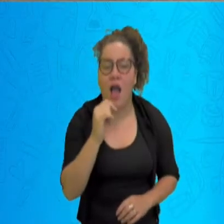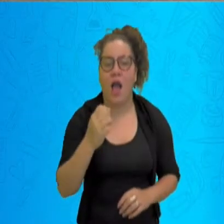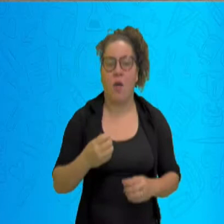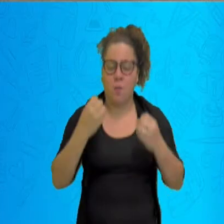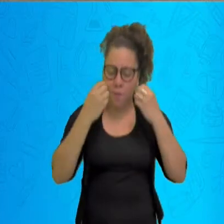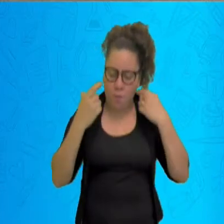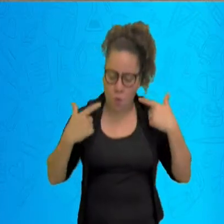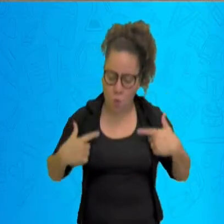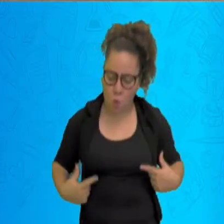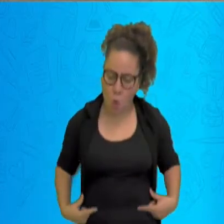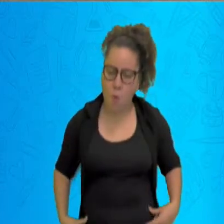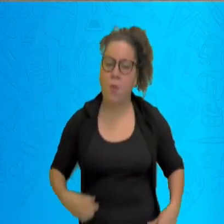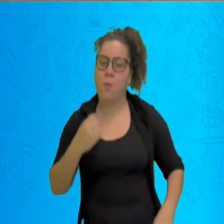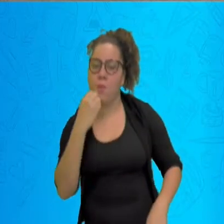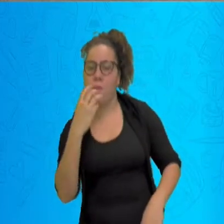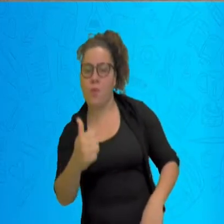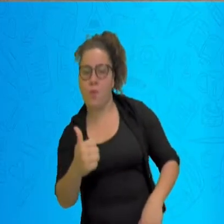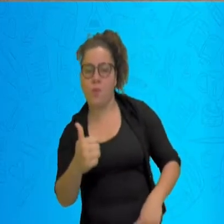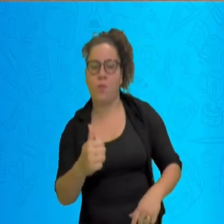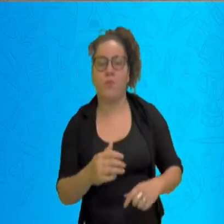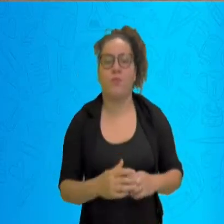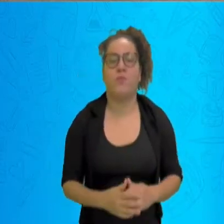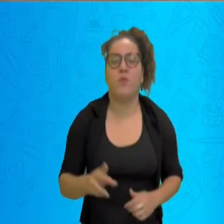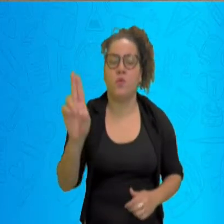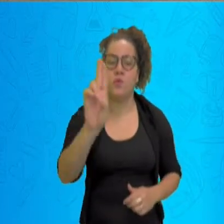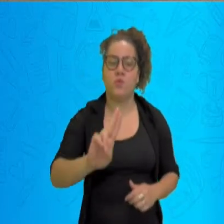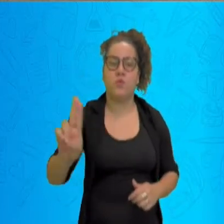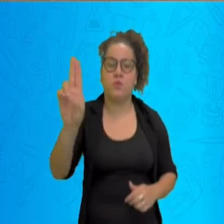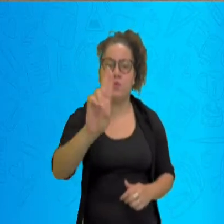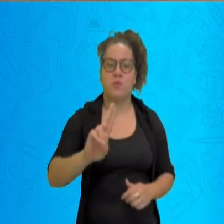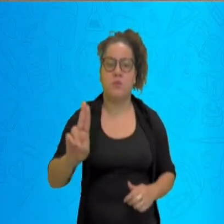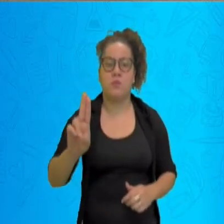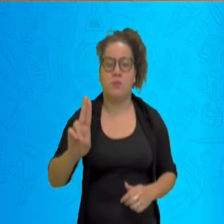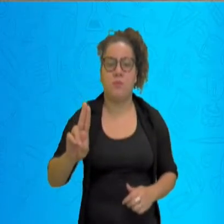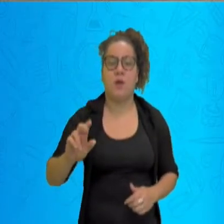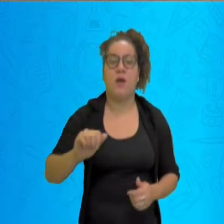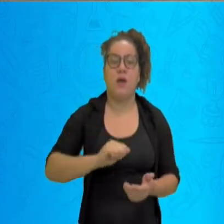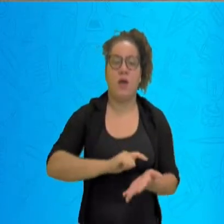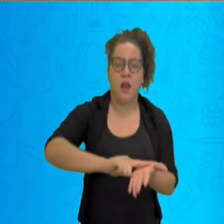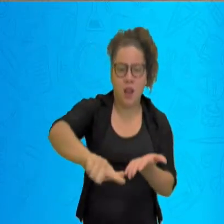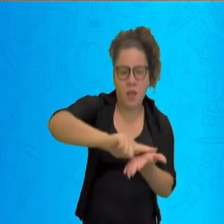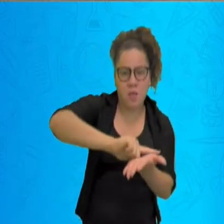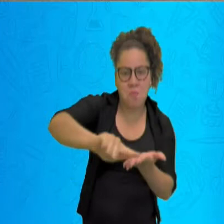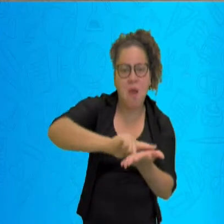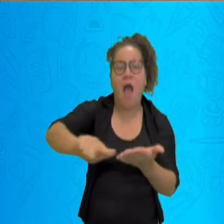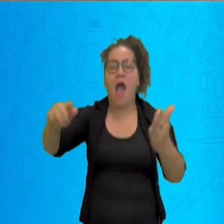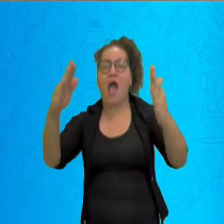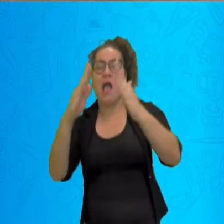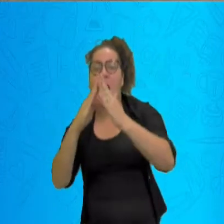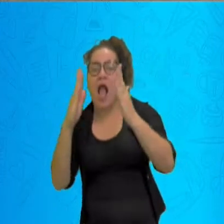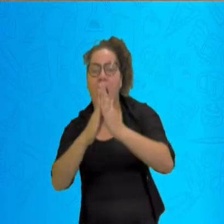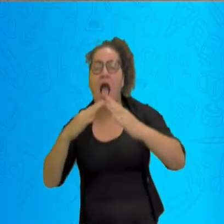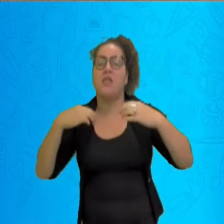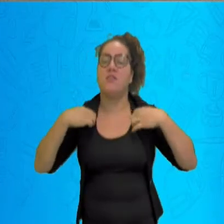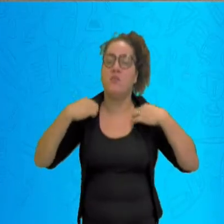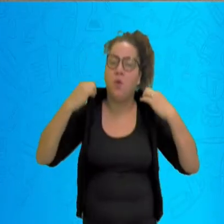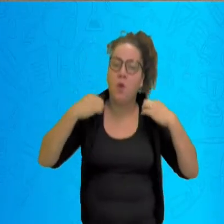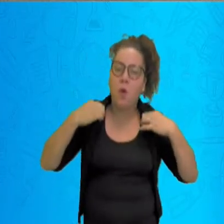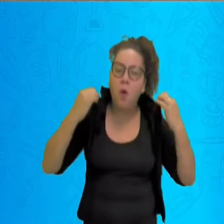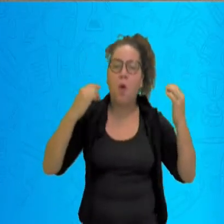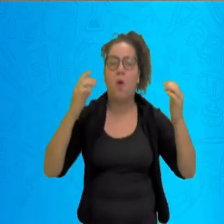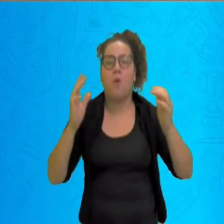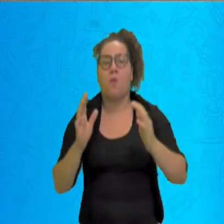hidratado, não é verdade? Usamos a água para a limpeza da nossa casa, das nossas roupas,